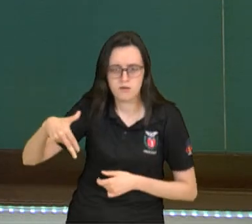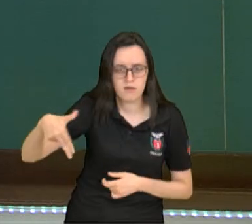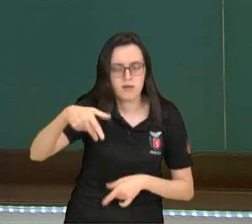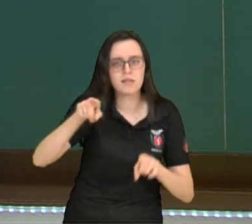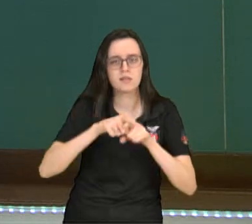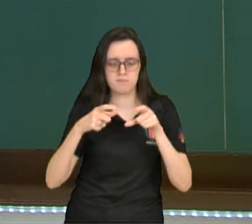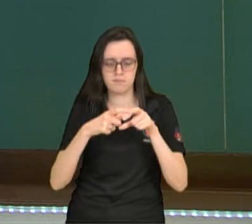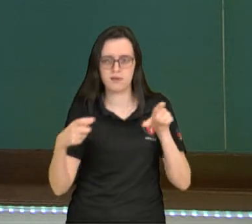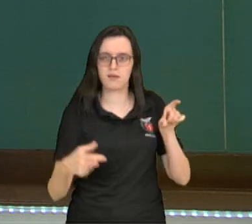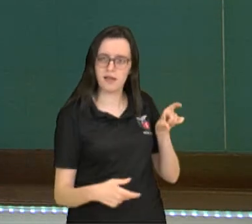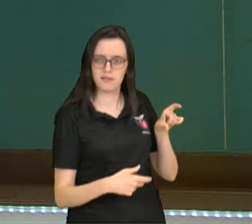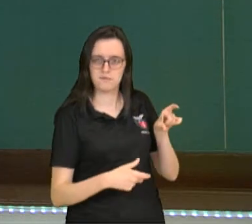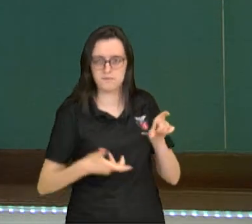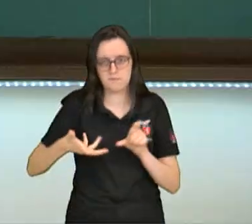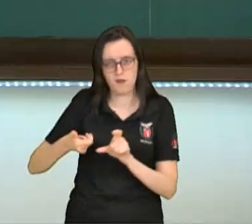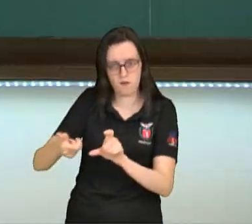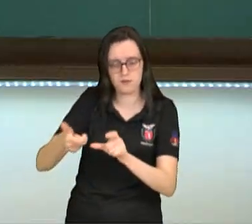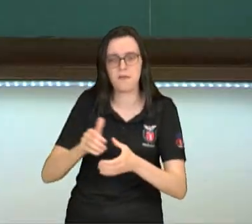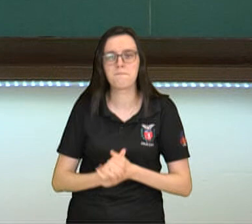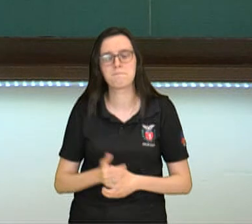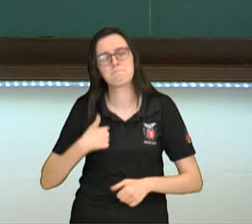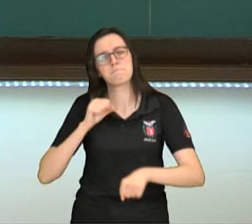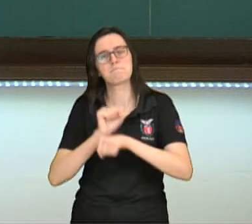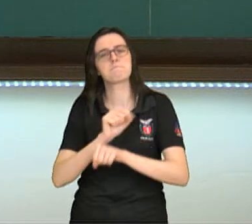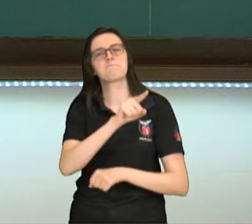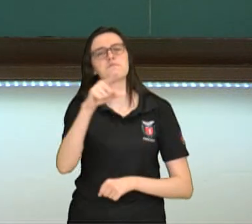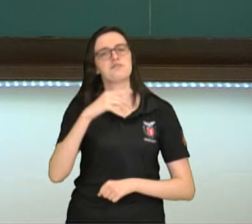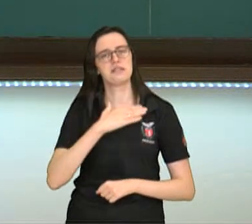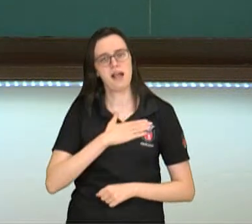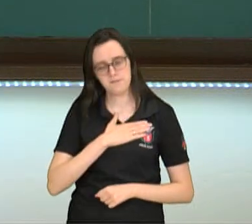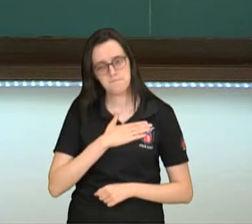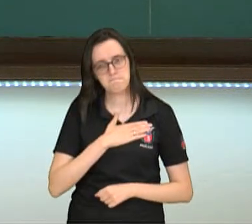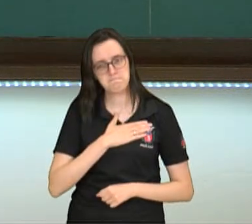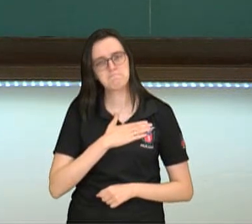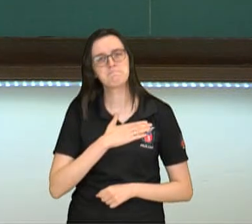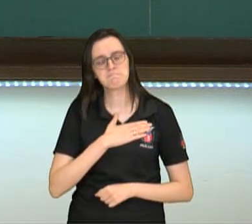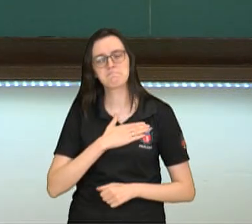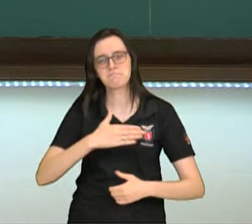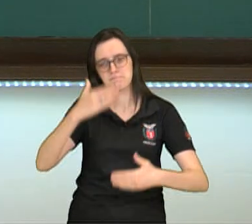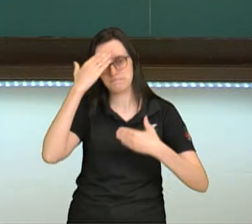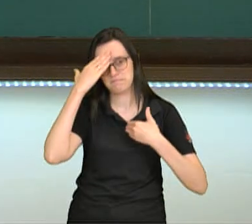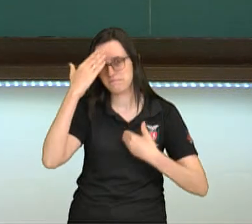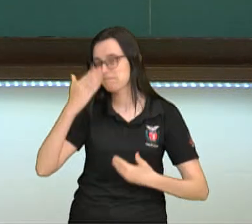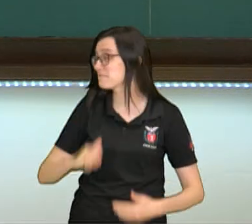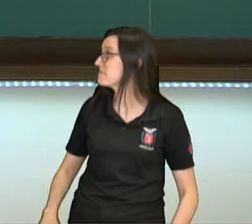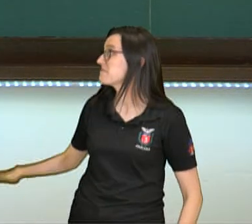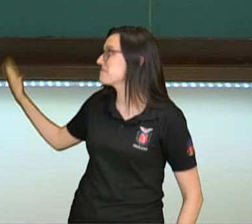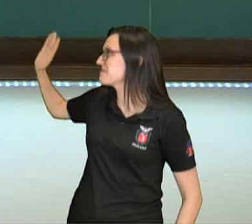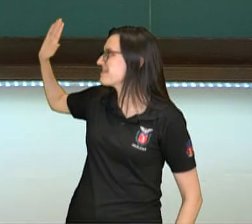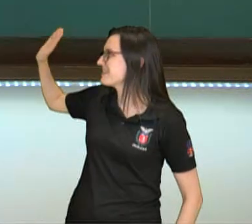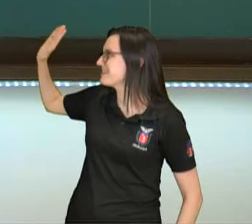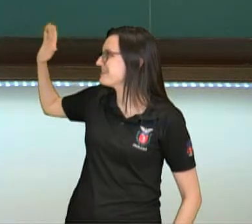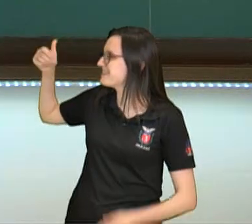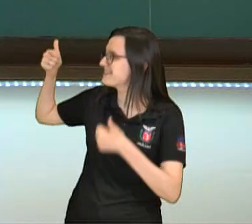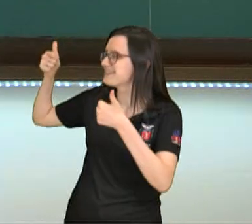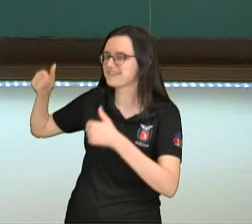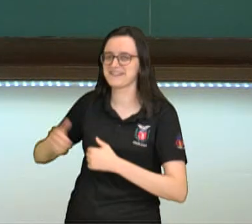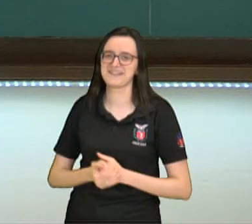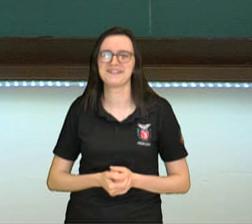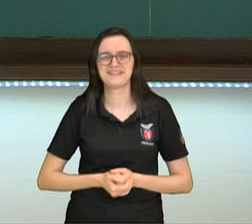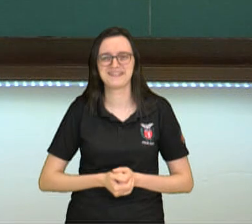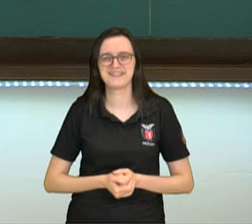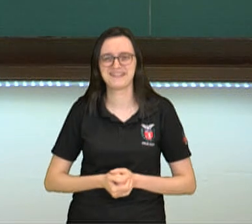o cartão de controle. Eu espero que vocês tenham gostado. Agradeço a nossa intérprete Joana. Obrigada,